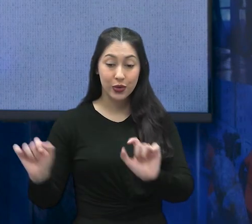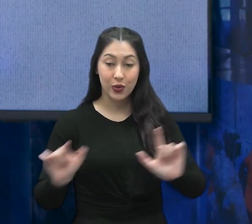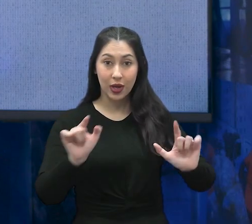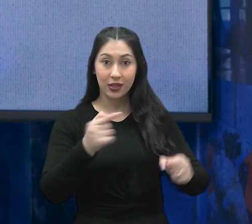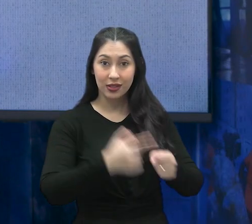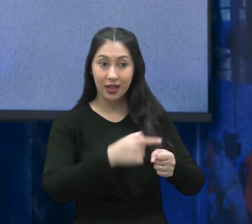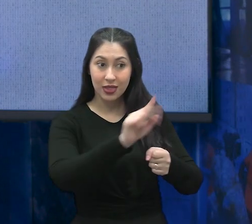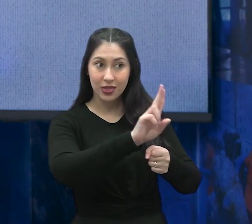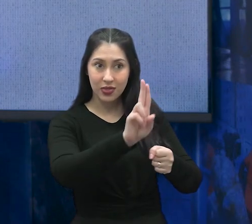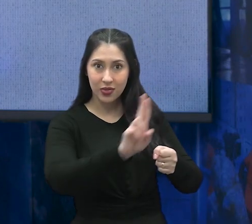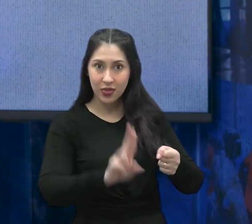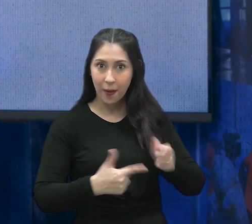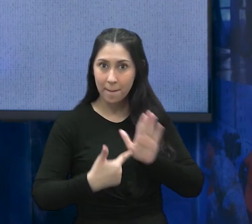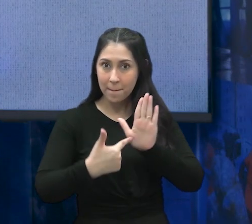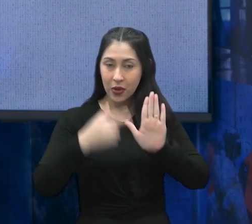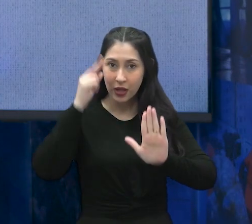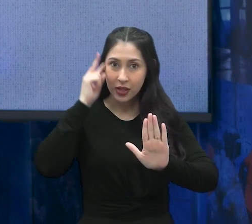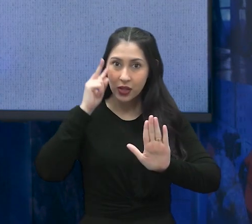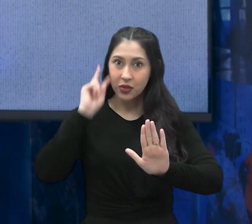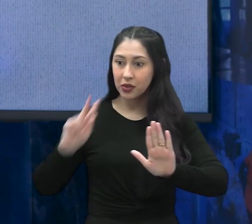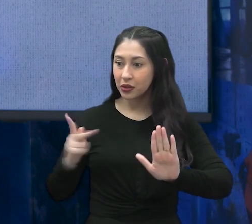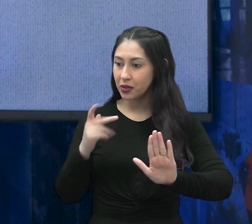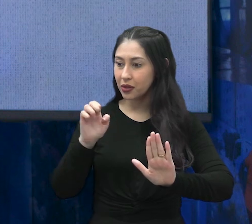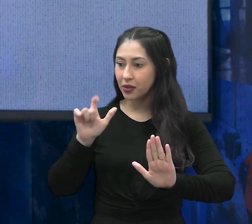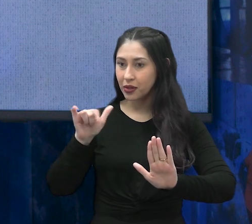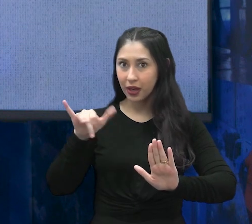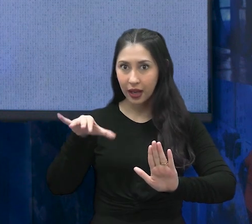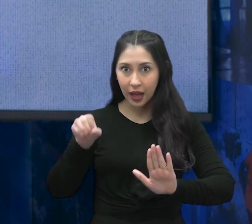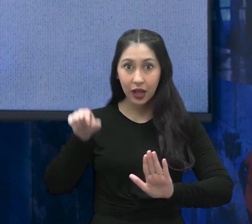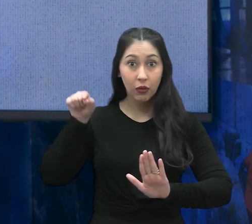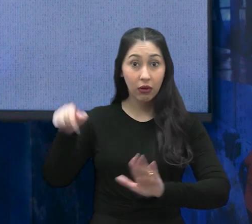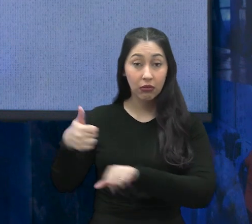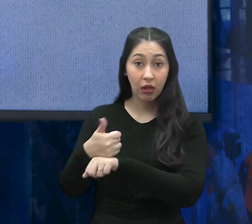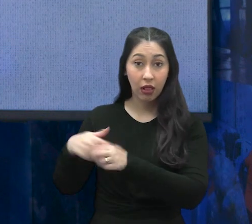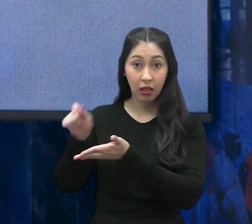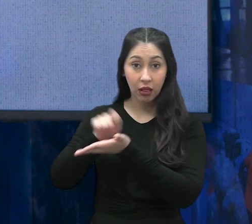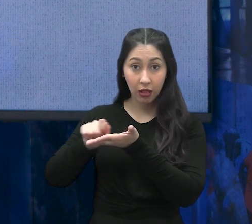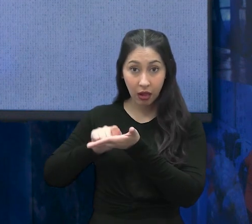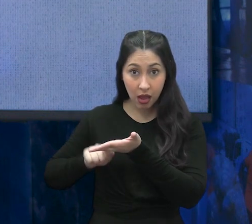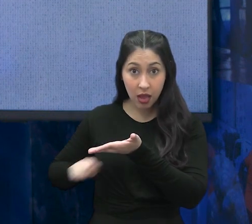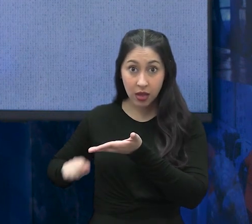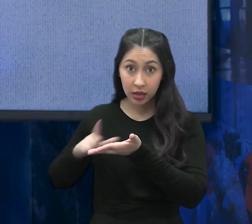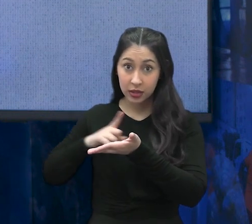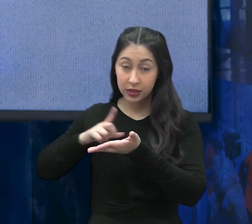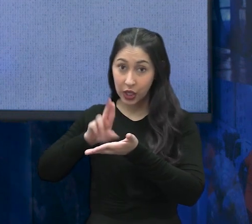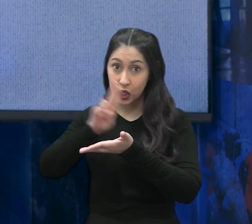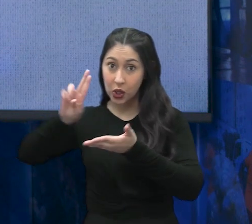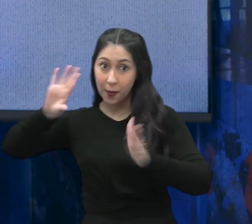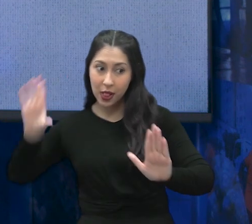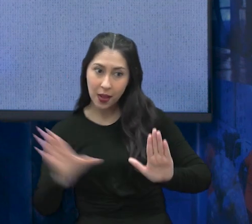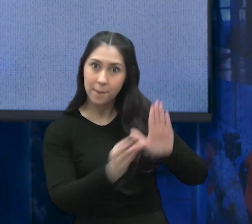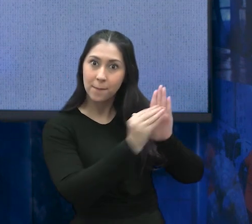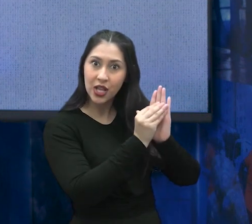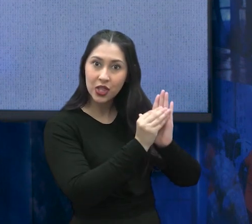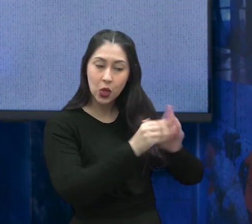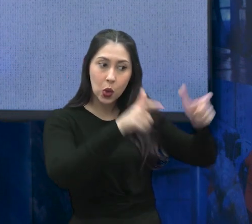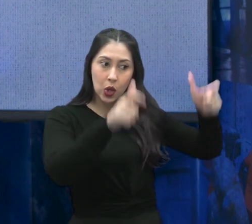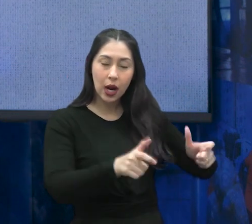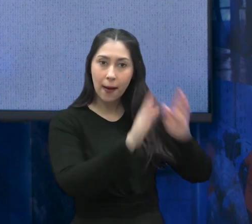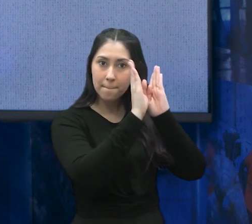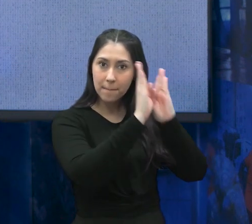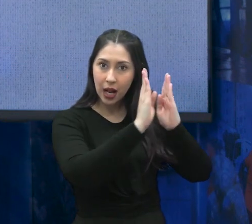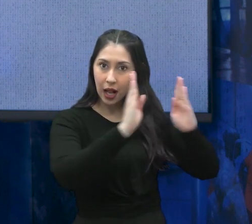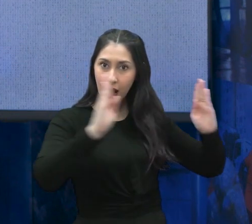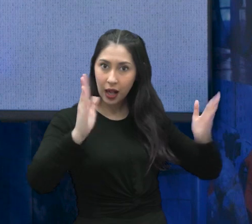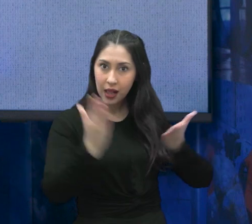Hoje o quadro Nomes da Cidade conta a história de Hélio Pinto Ferreira, escritor joseense que tem o nome eternizado em uma